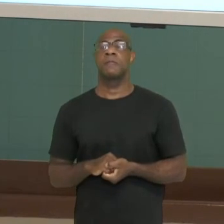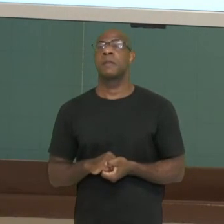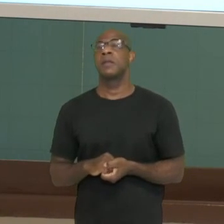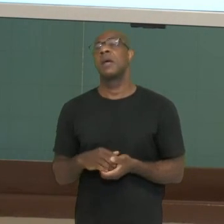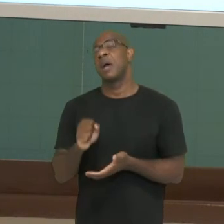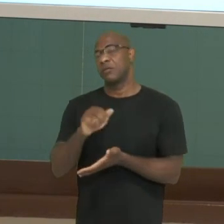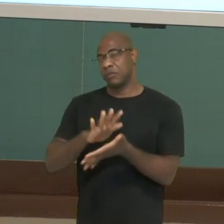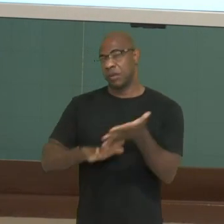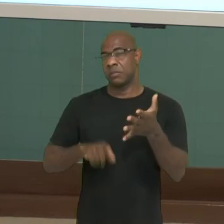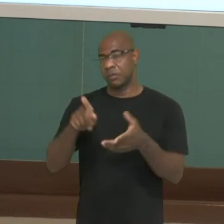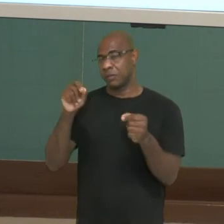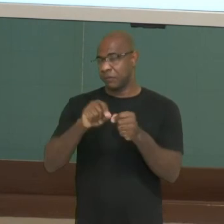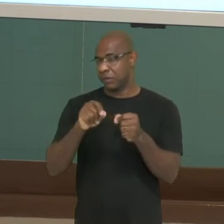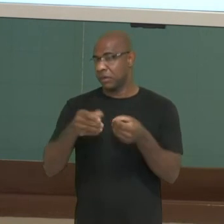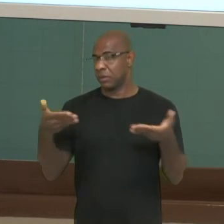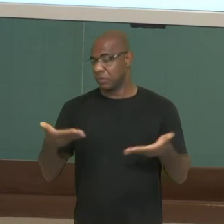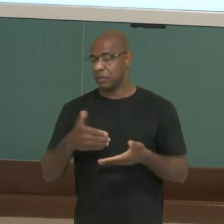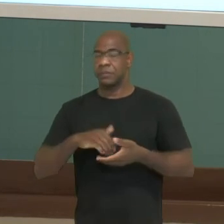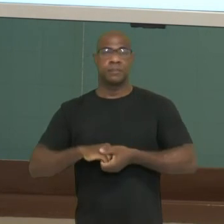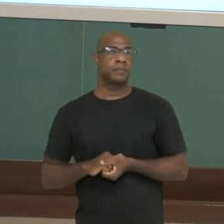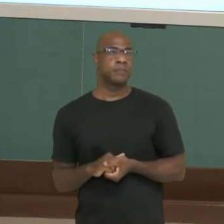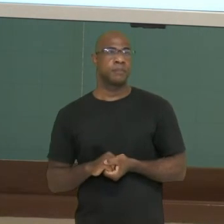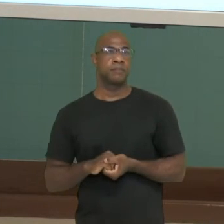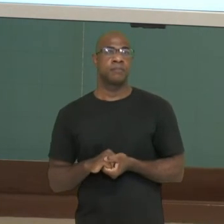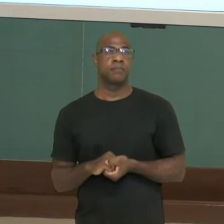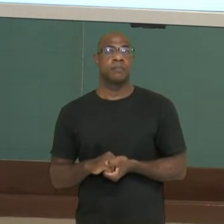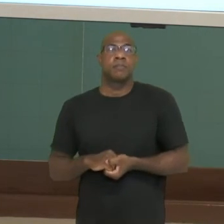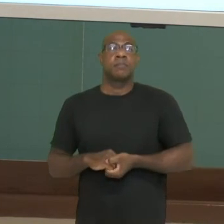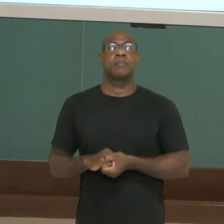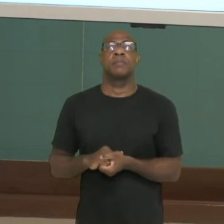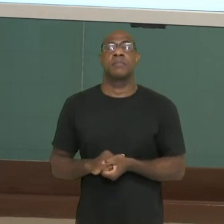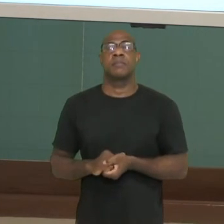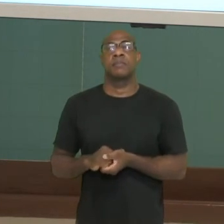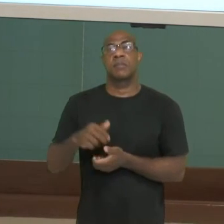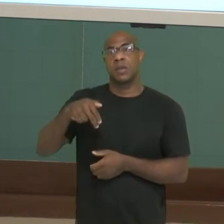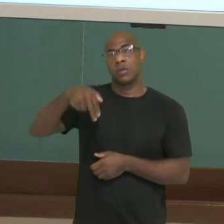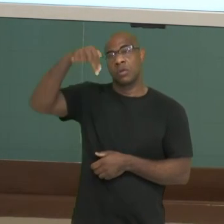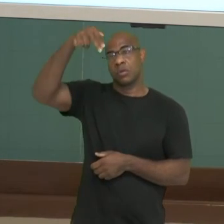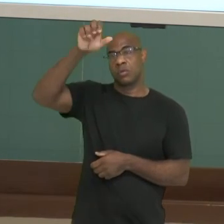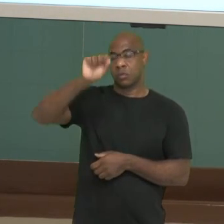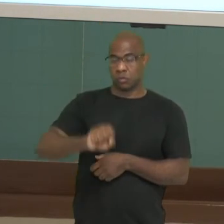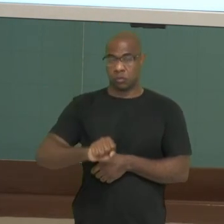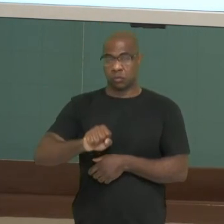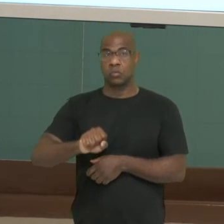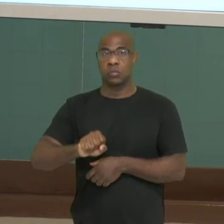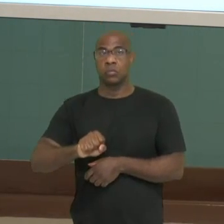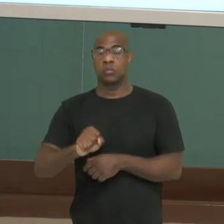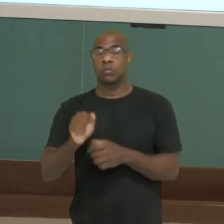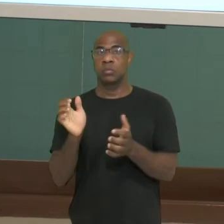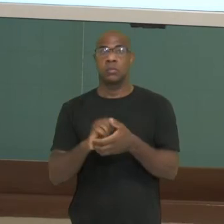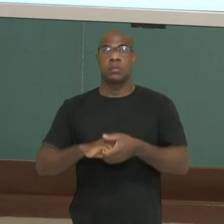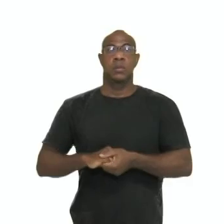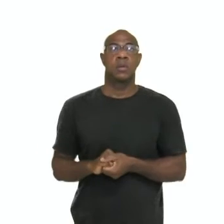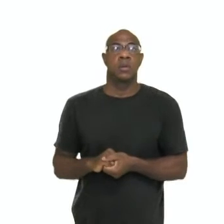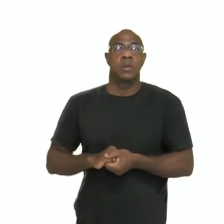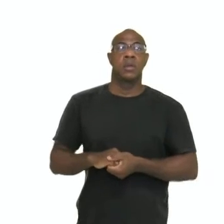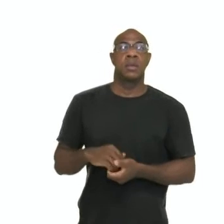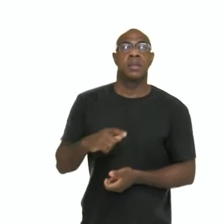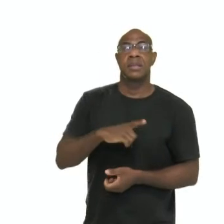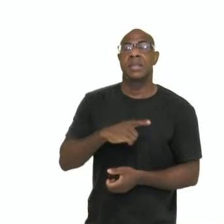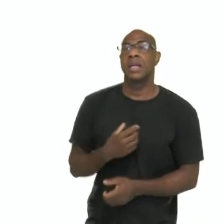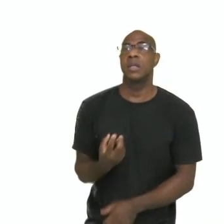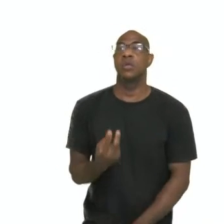Mais uma atividade para vocês. Na borda norte e na borda sul do Grand Canyon, habitam